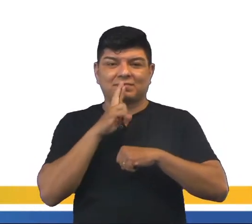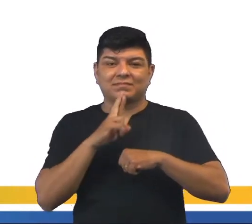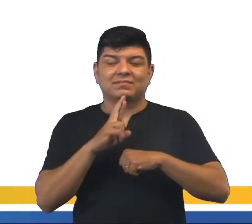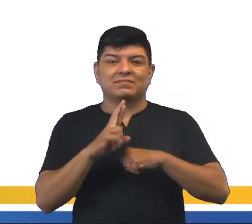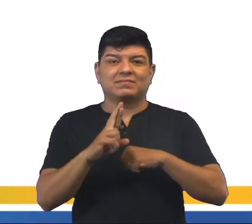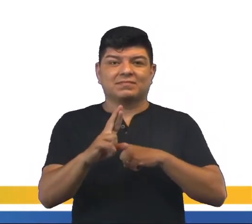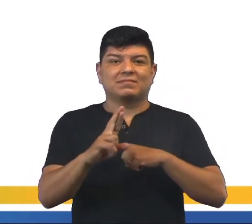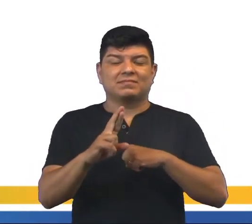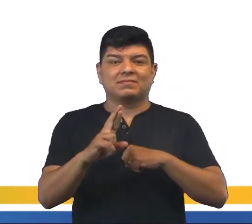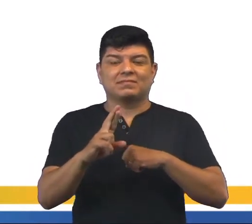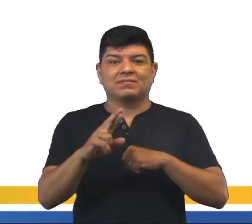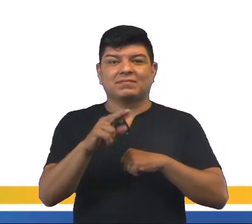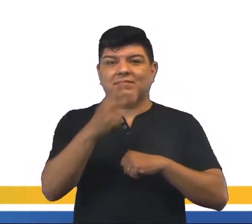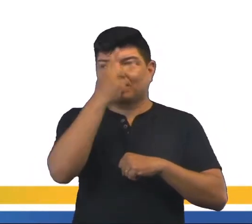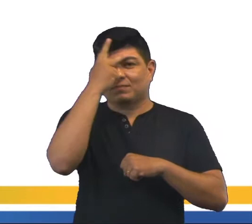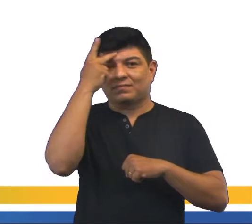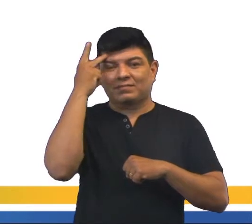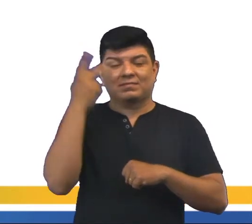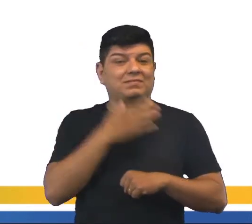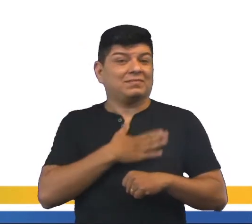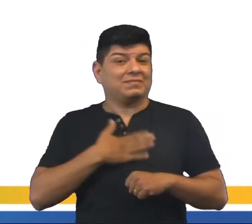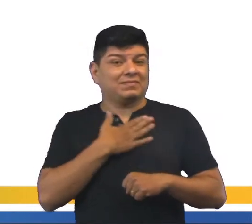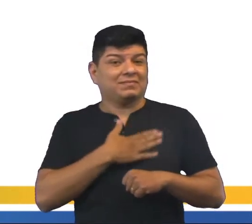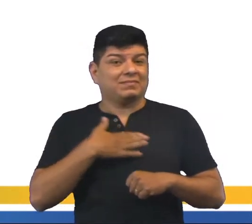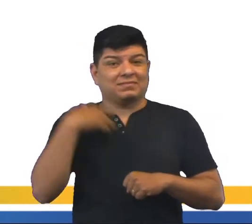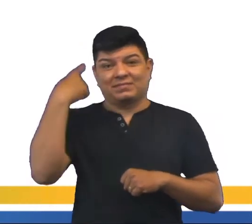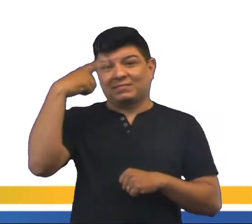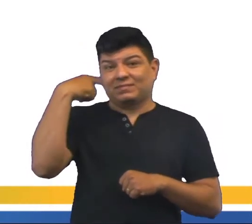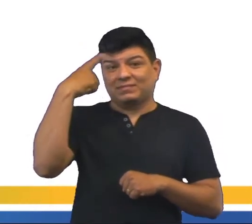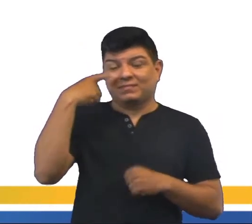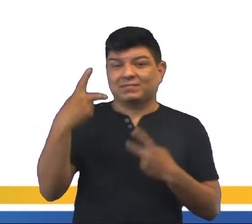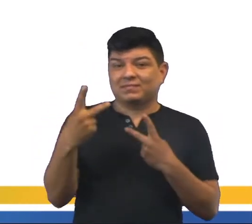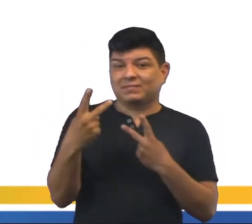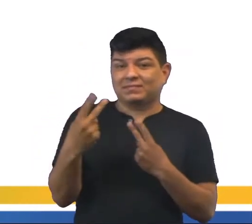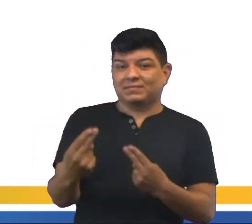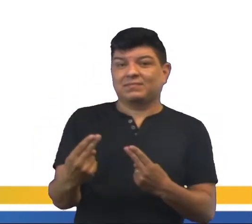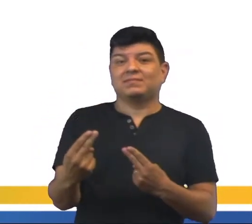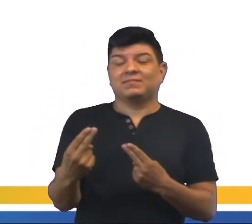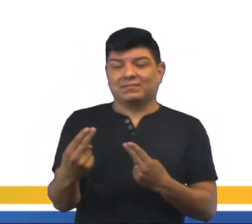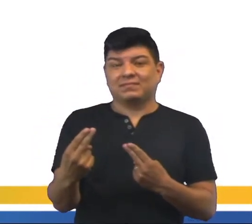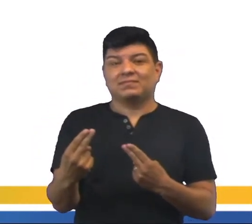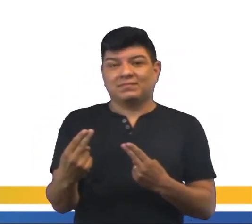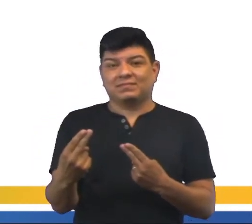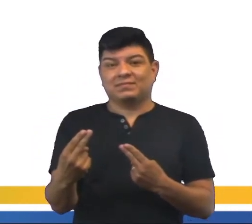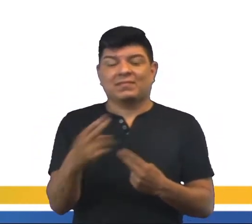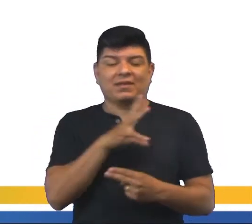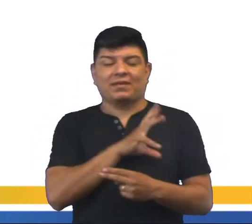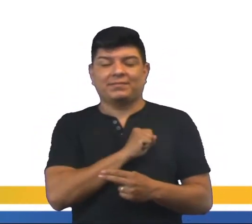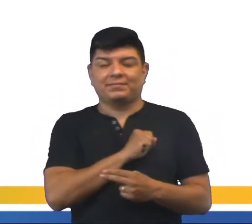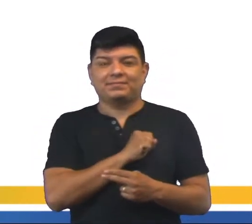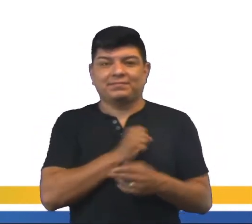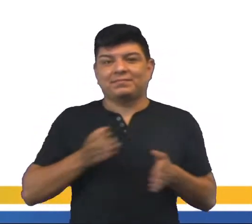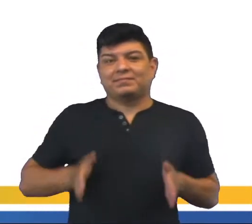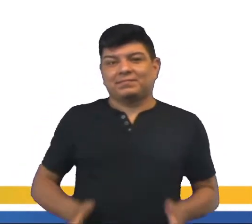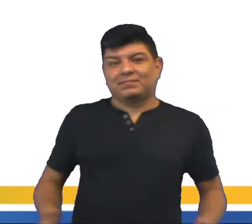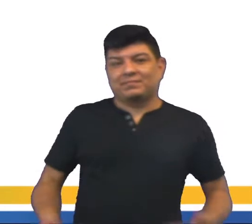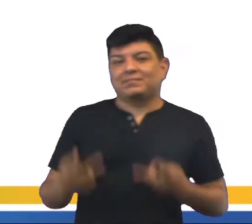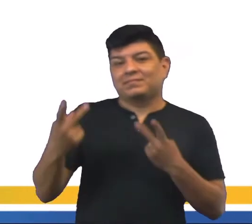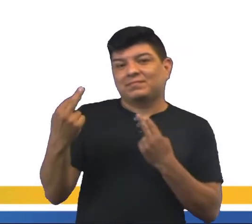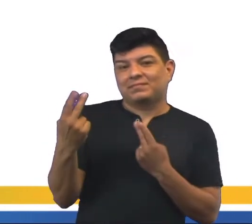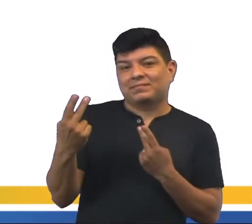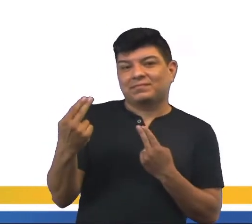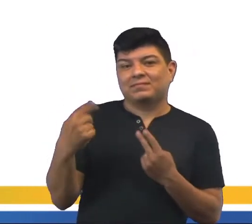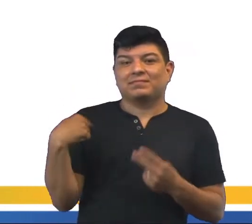de você chamar uma pessoa que você gosta na língua espanhola. É igual de la nuestra hija, ou seja, meu amor, essa saia é igual da nossa